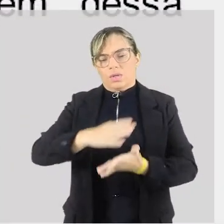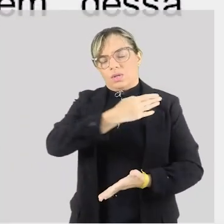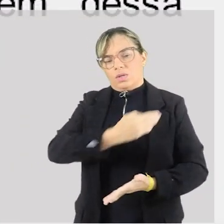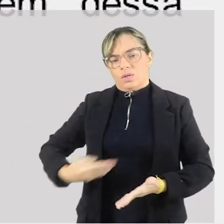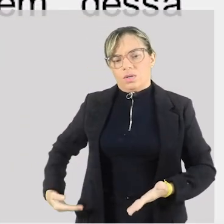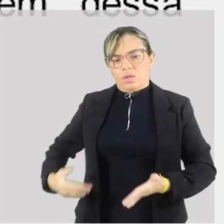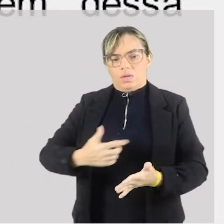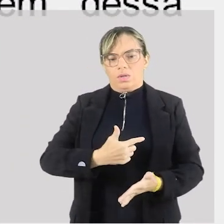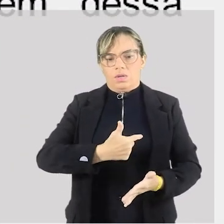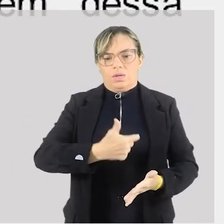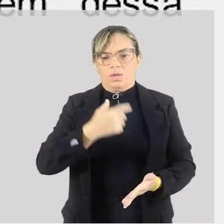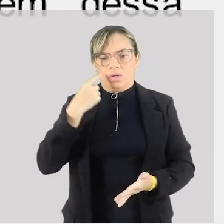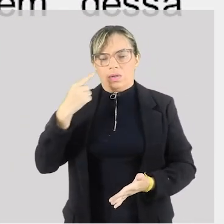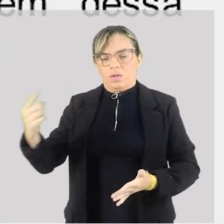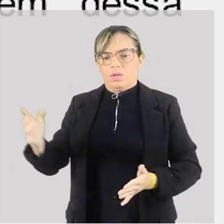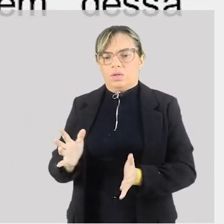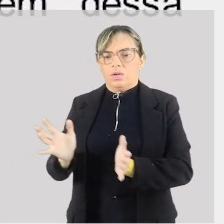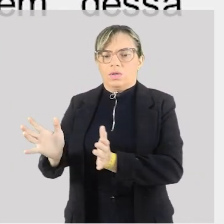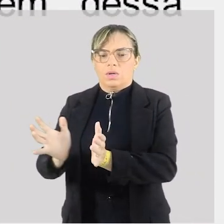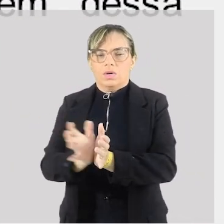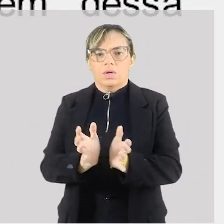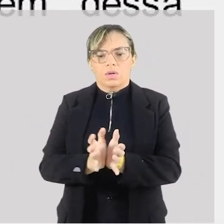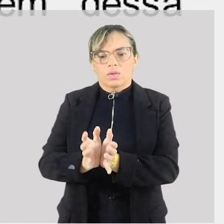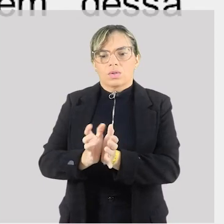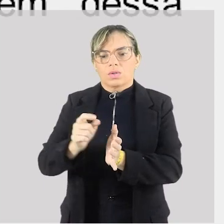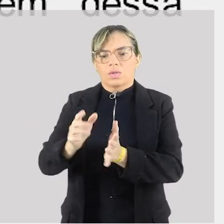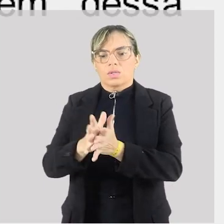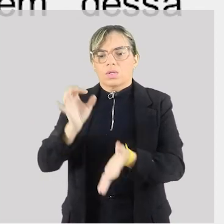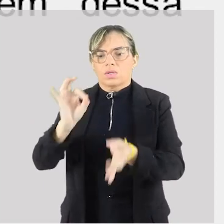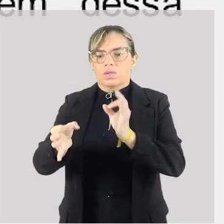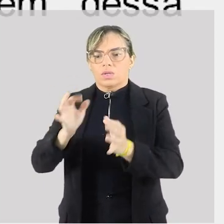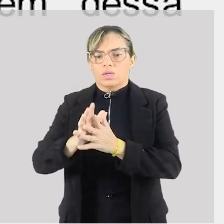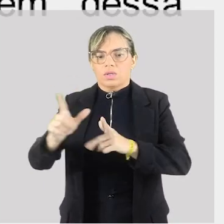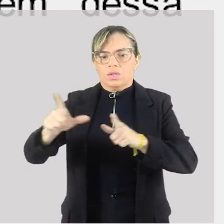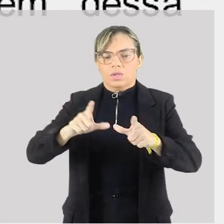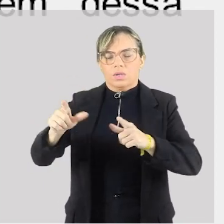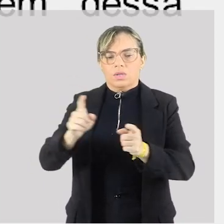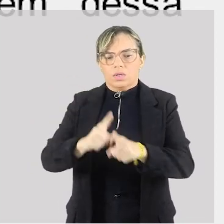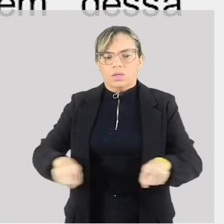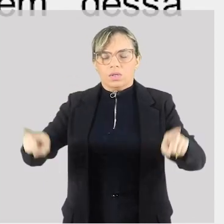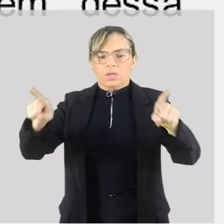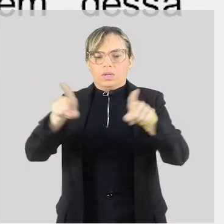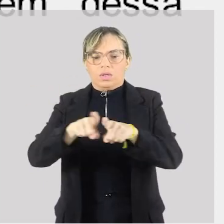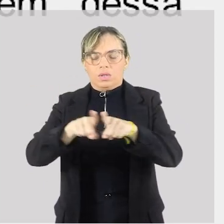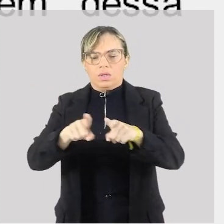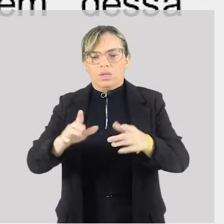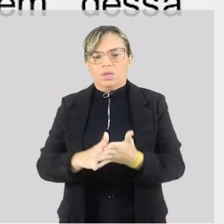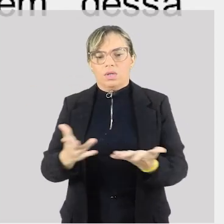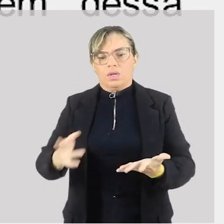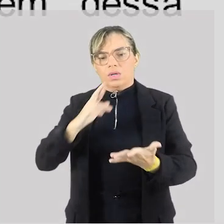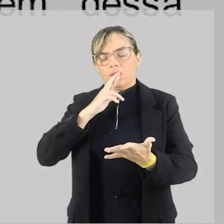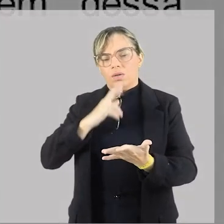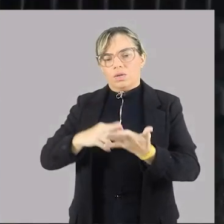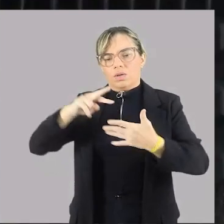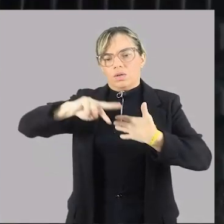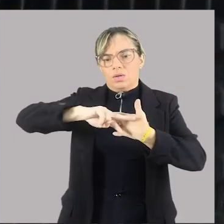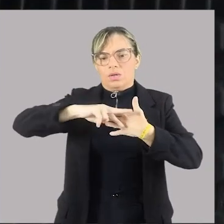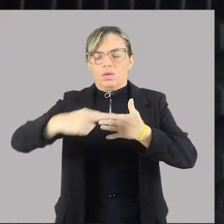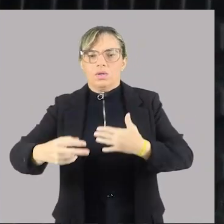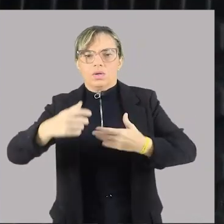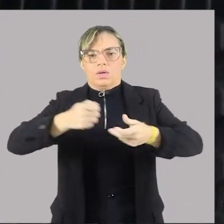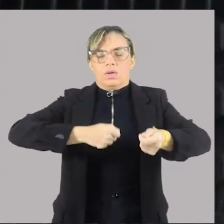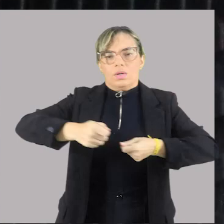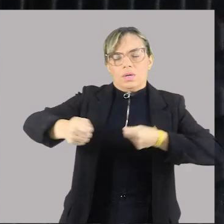Na composição dos órgãos da Justiça do Trabalho, é também resultante da montagem dessa regulação. Ou seja, o